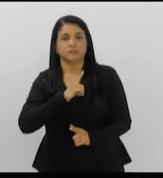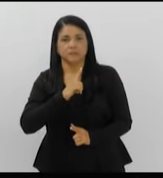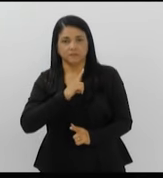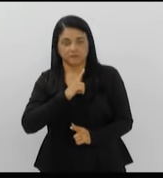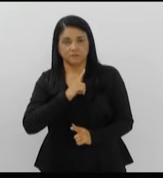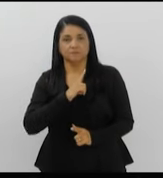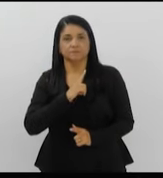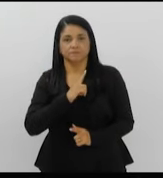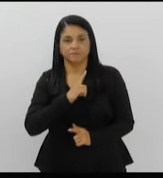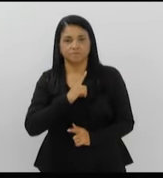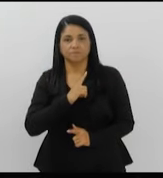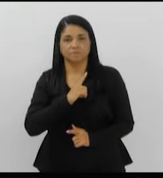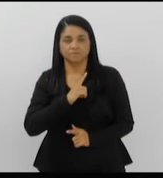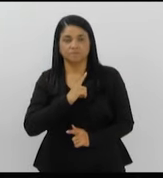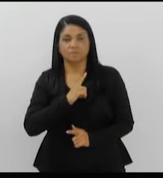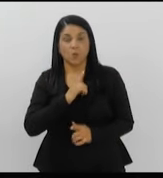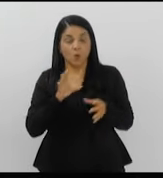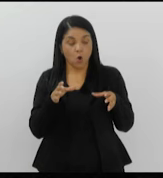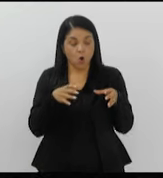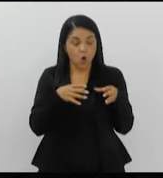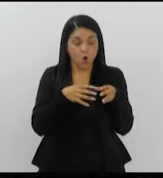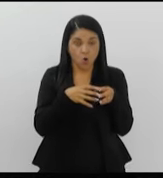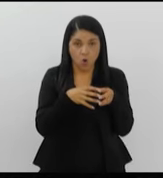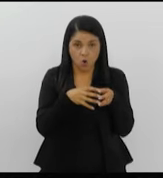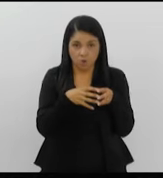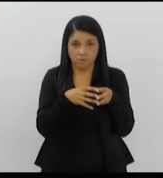também uma comissão